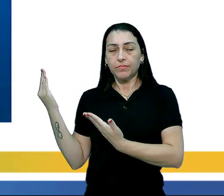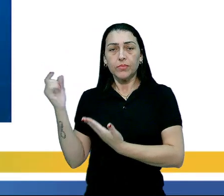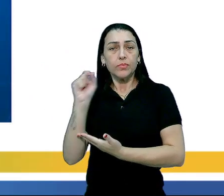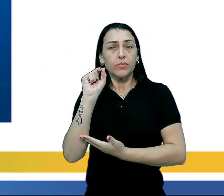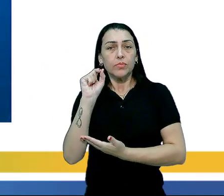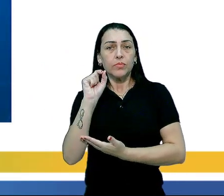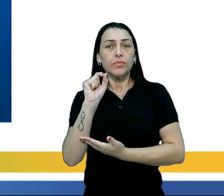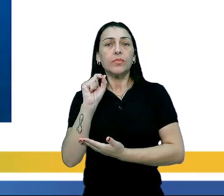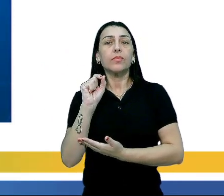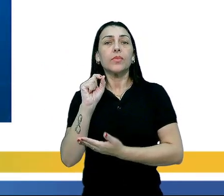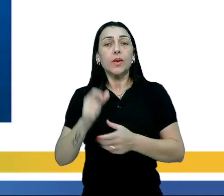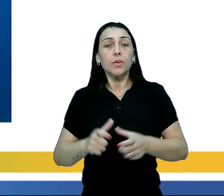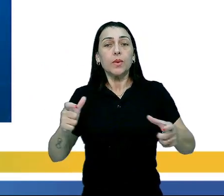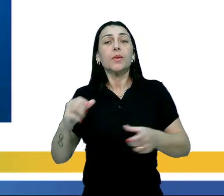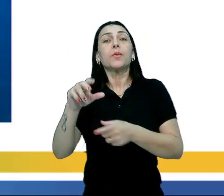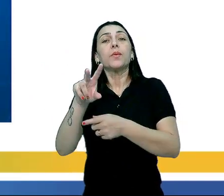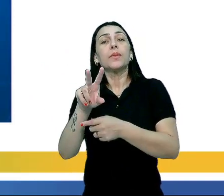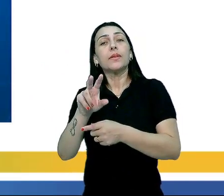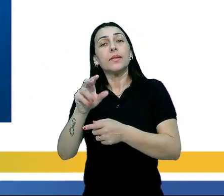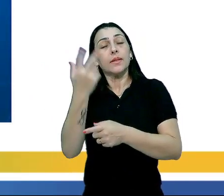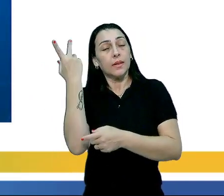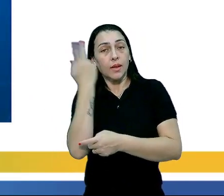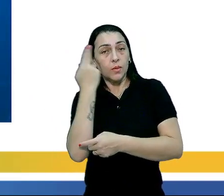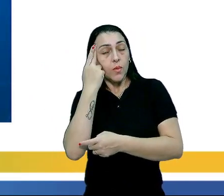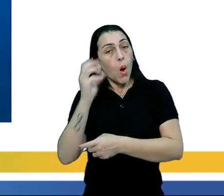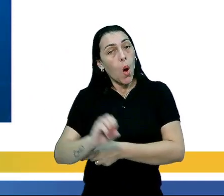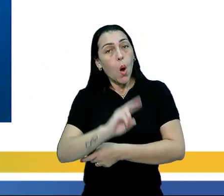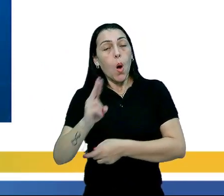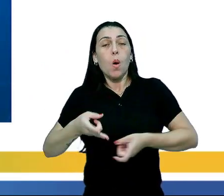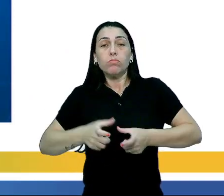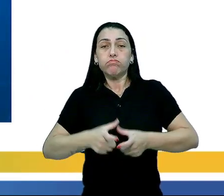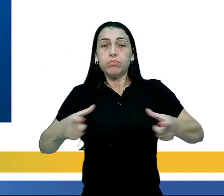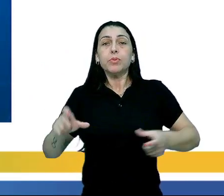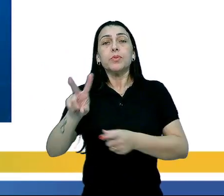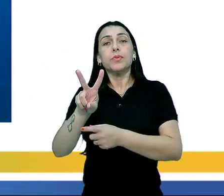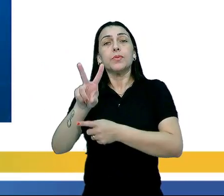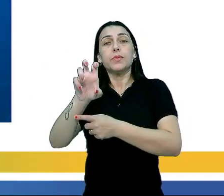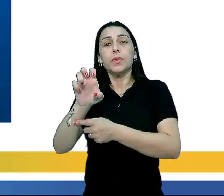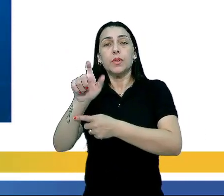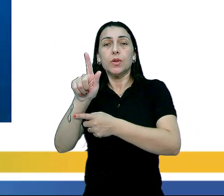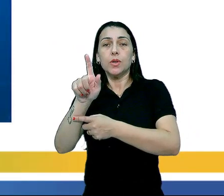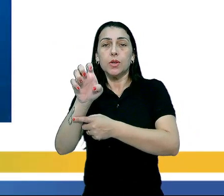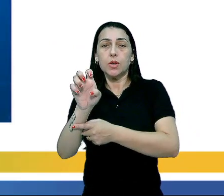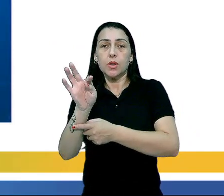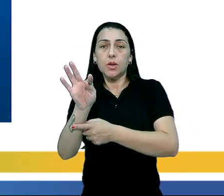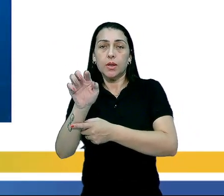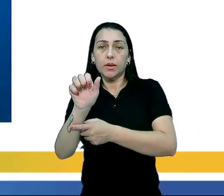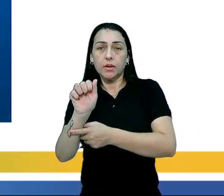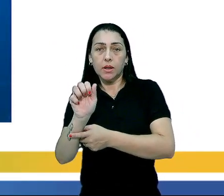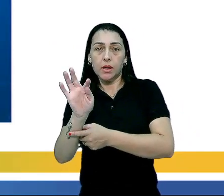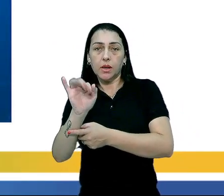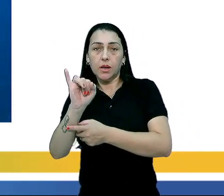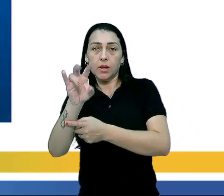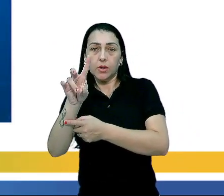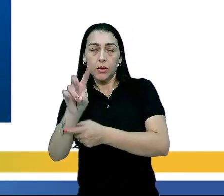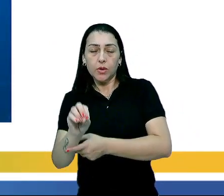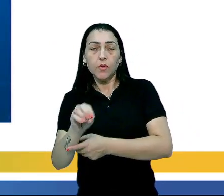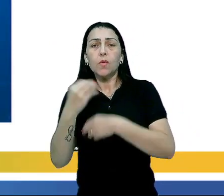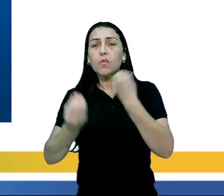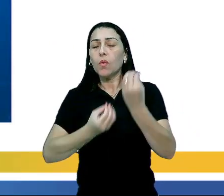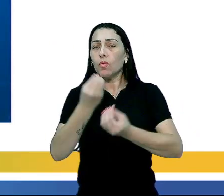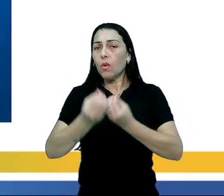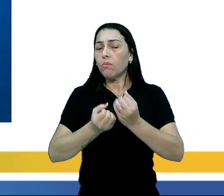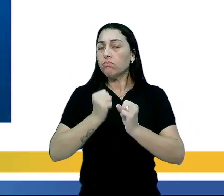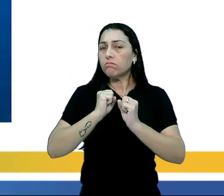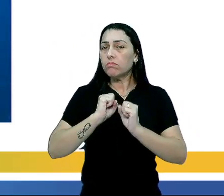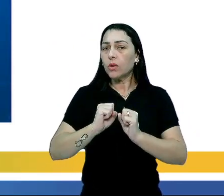que a gente chama de crescimento natural ou crescimento vegetativo. Então, como que a gente